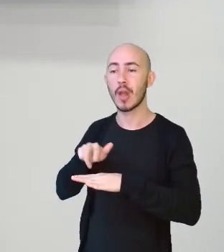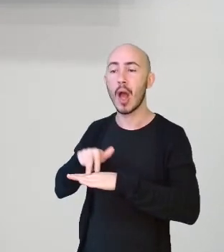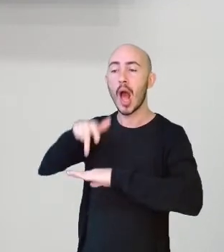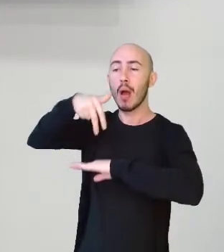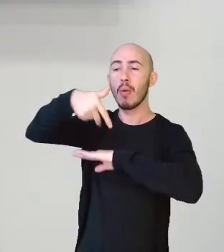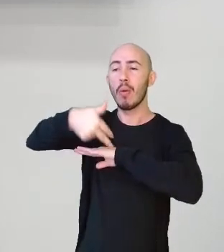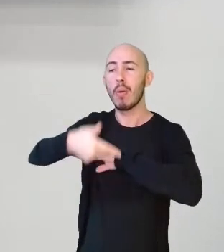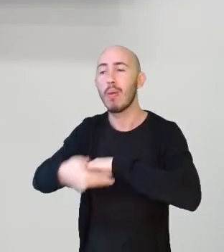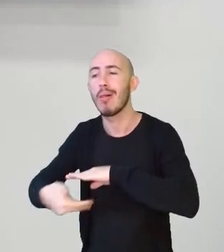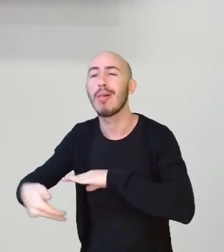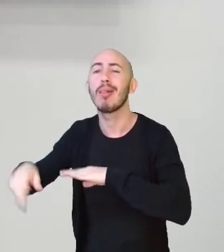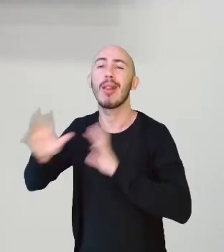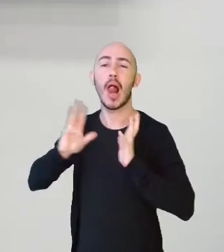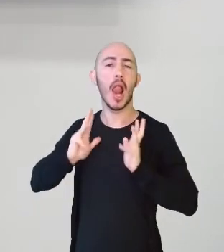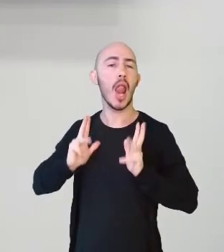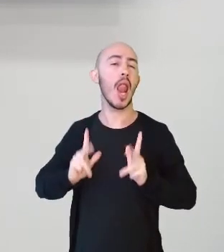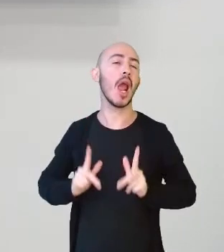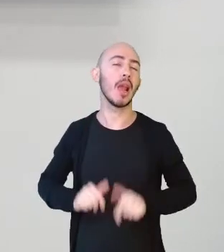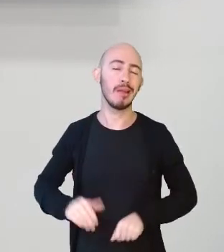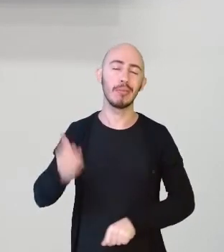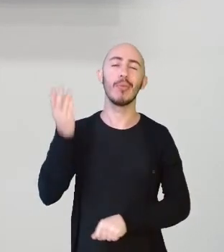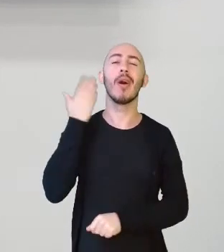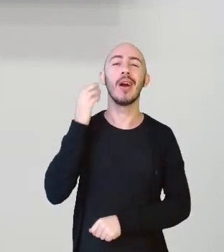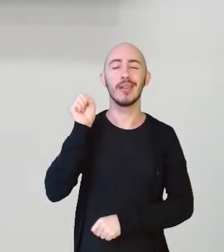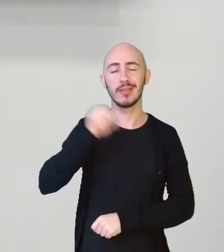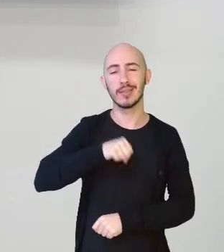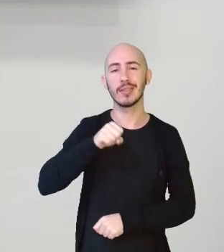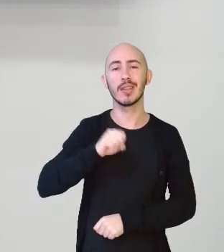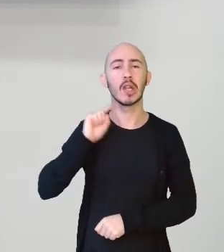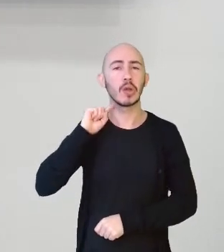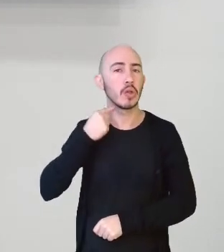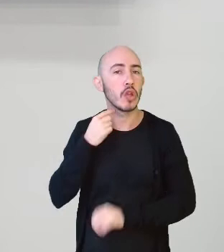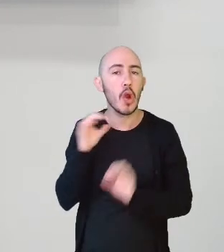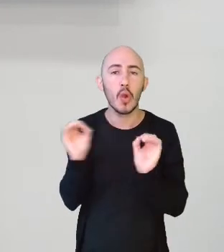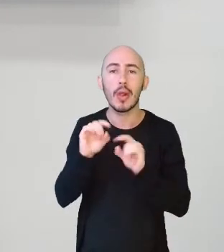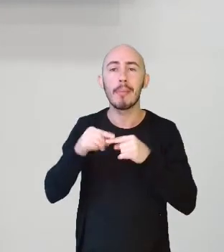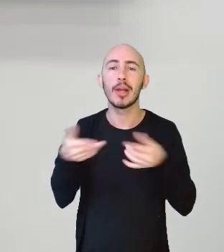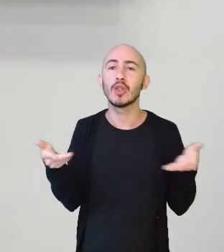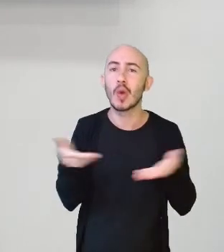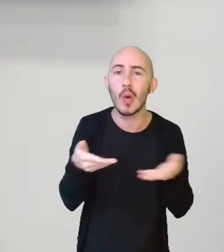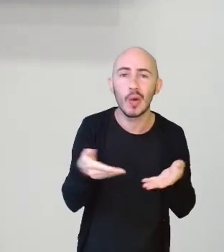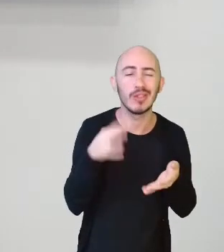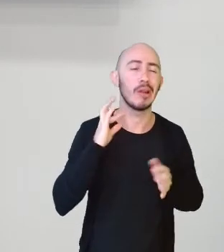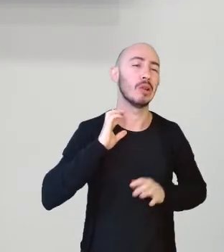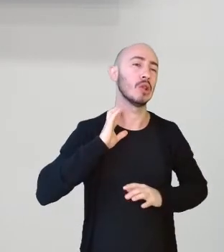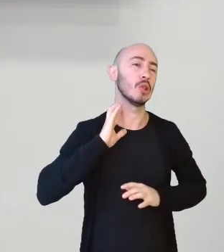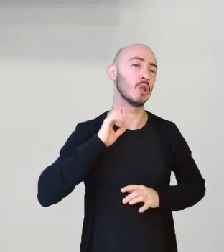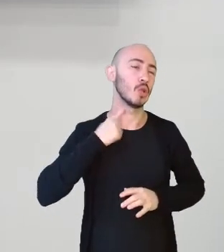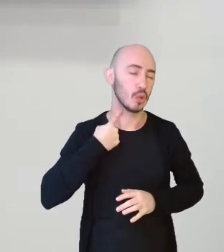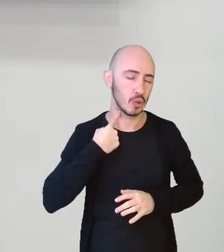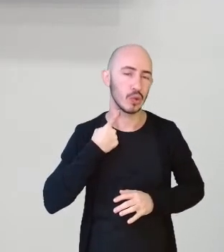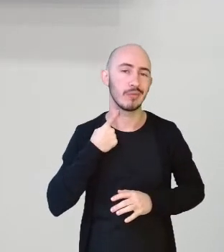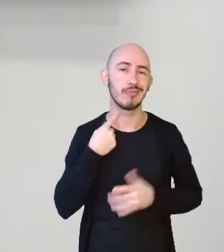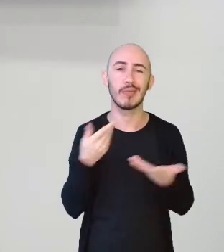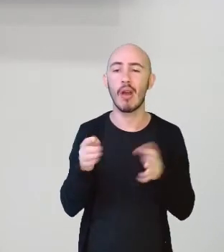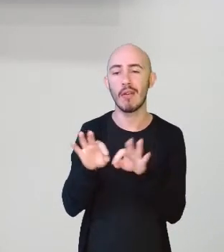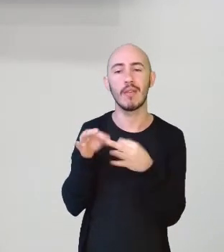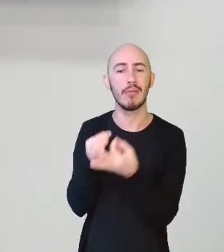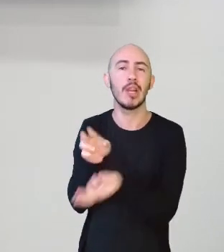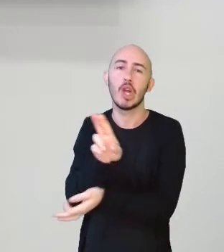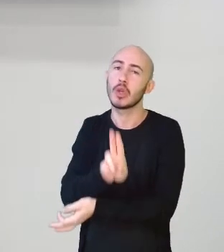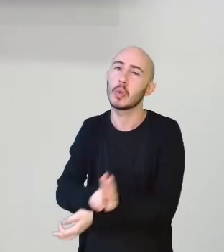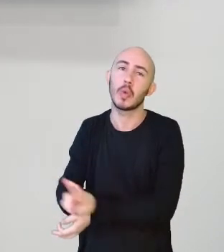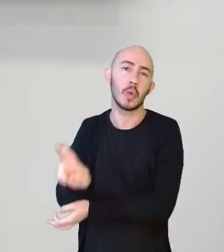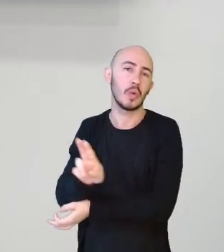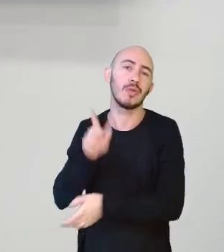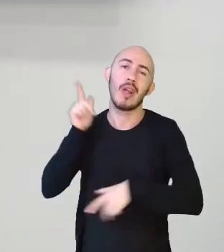eram limpos, não havia poluição. E hoje as famílias não podem mais usufruir daquele